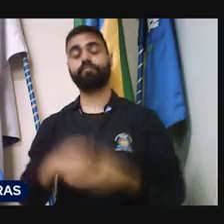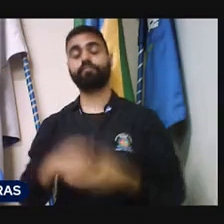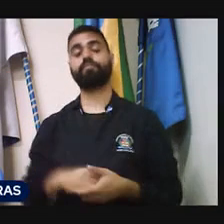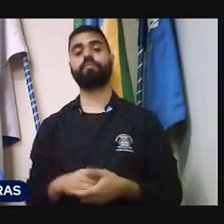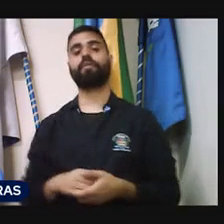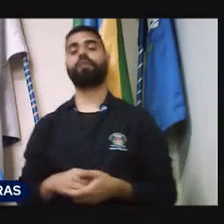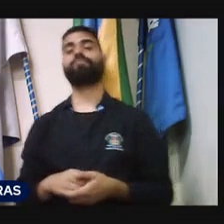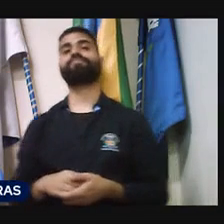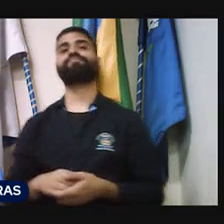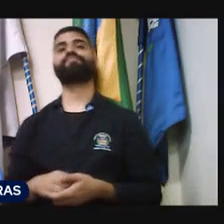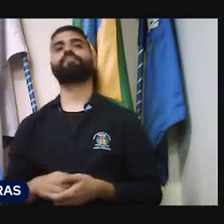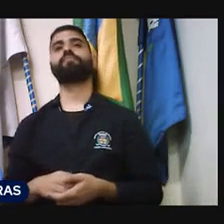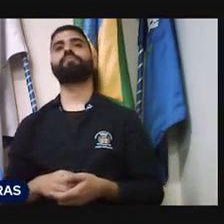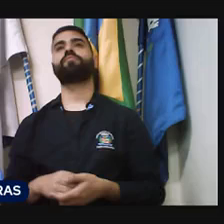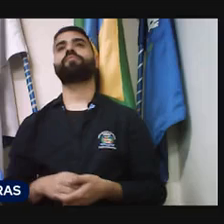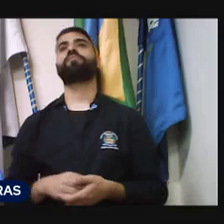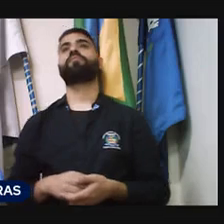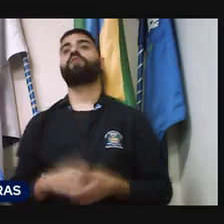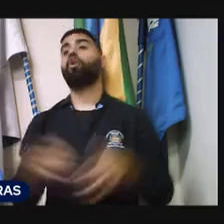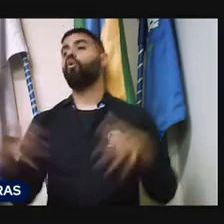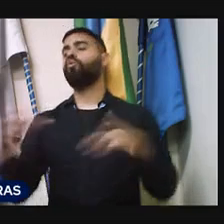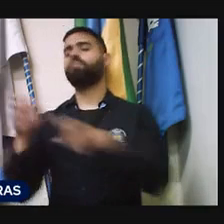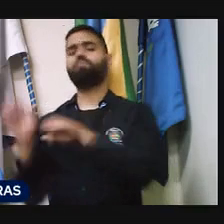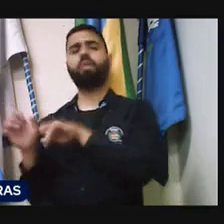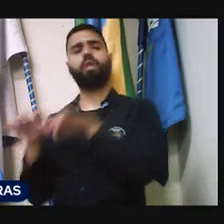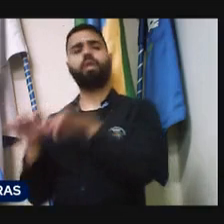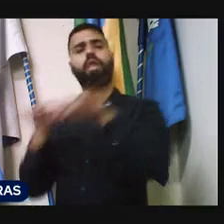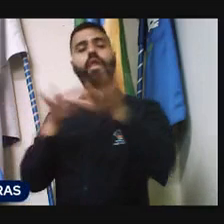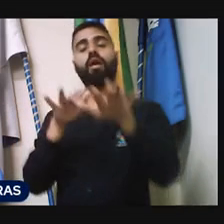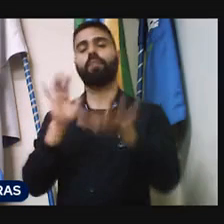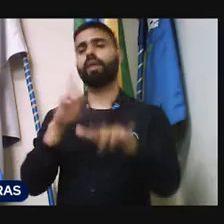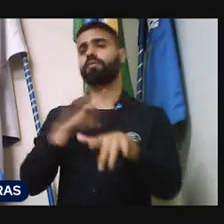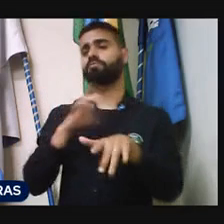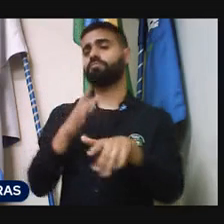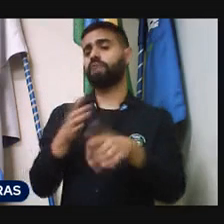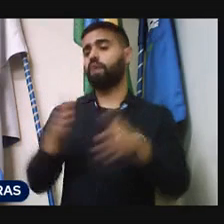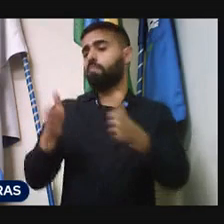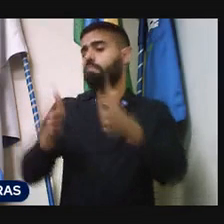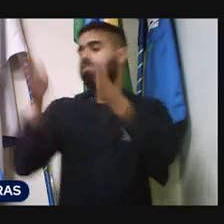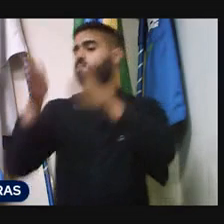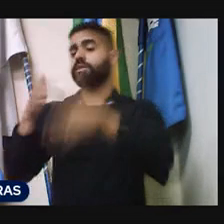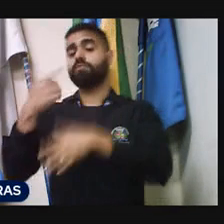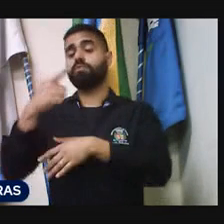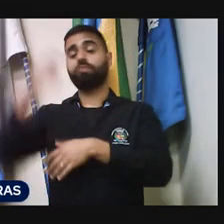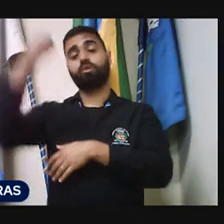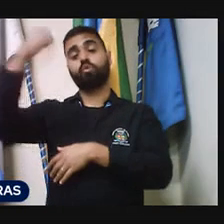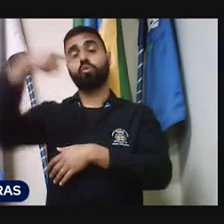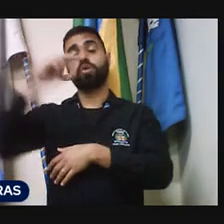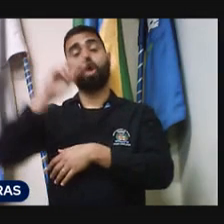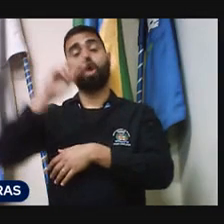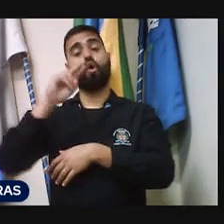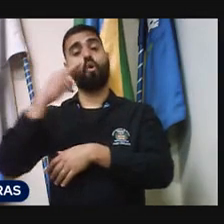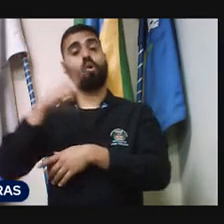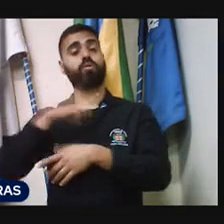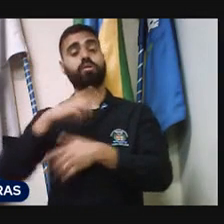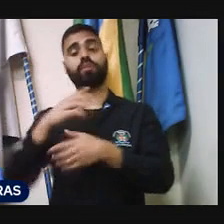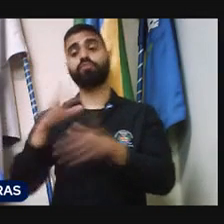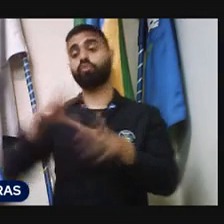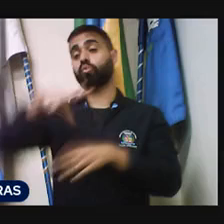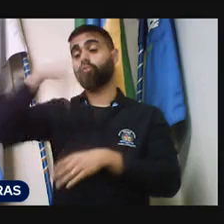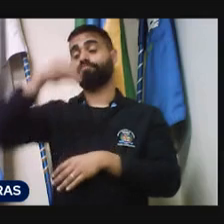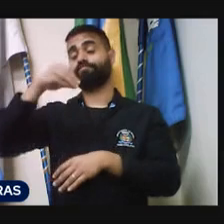a equipe esteve no local mas alguns postes ao longo da subida não possuem braço de luz outros estão com as lâmpadas